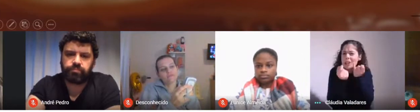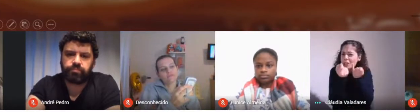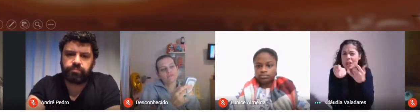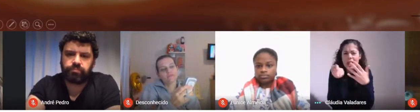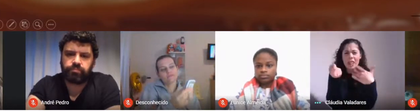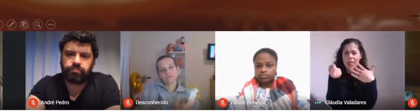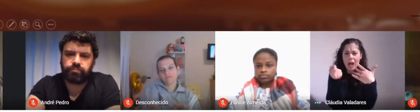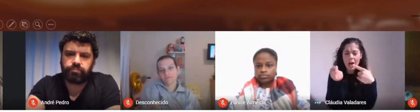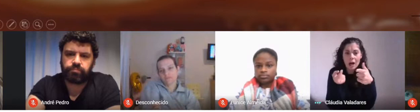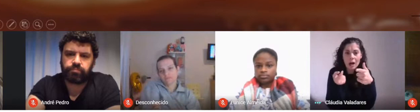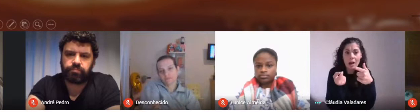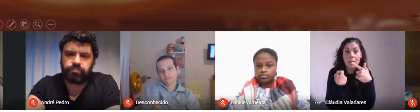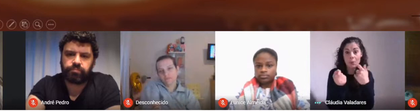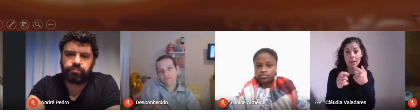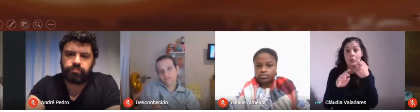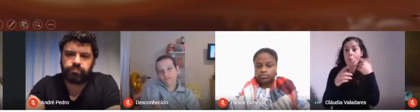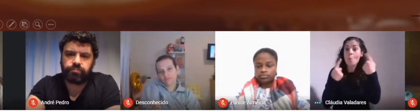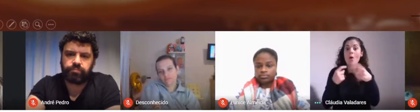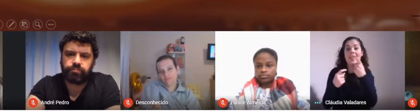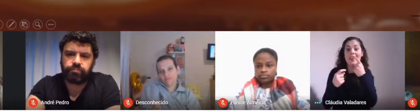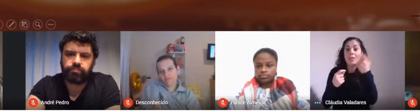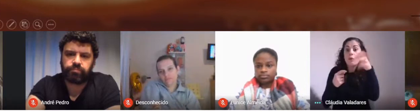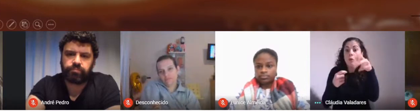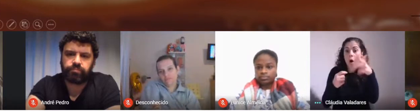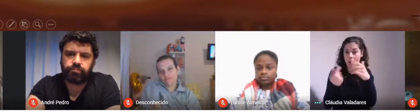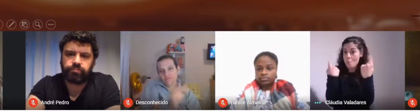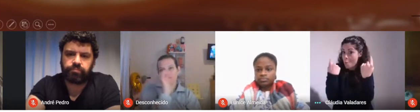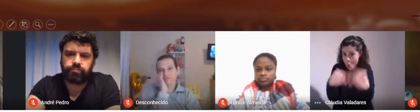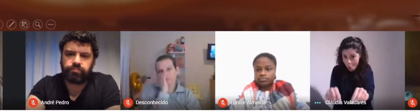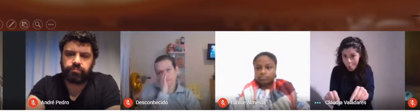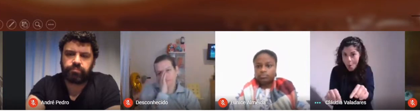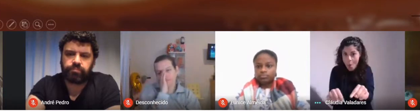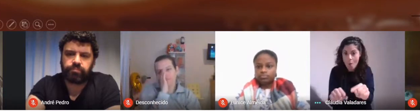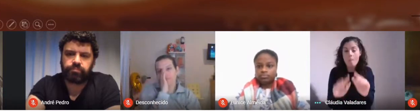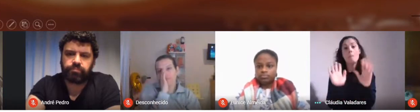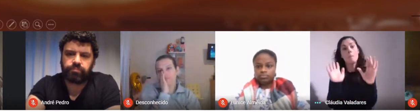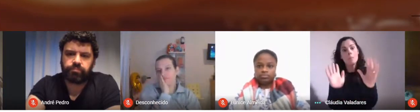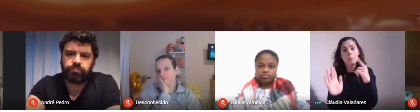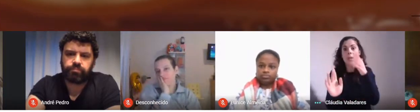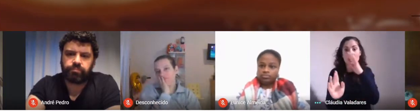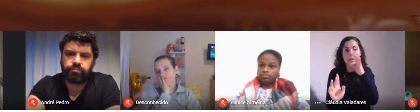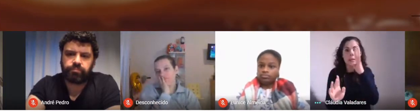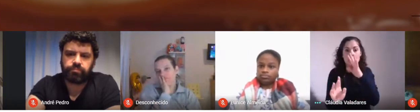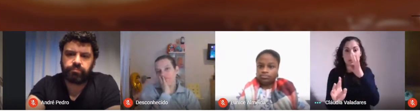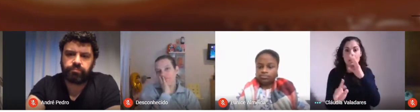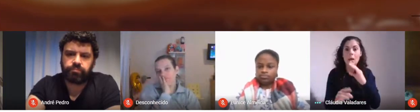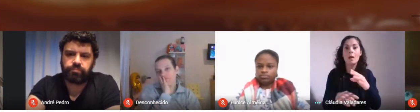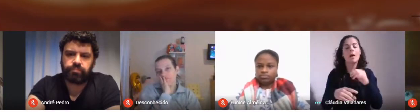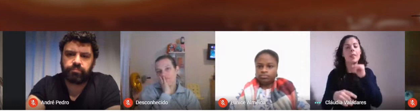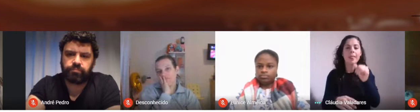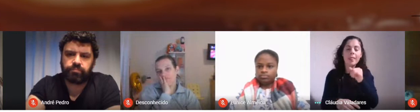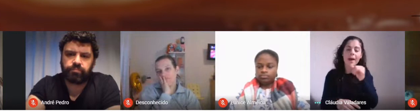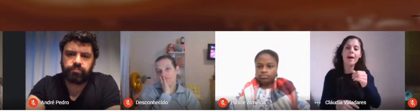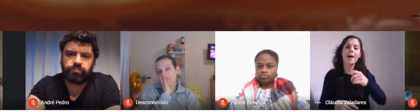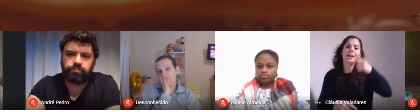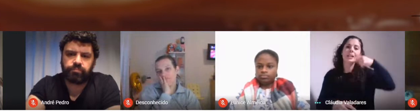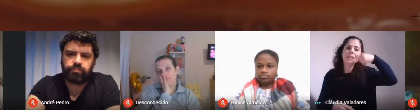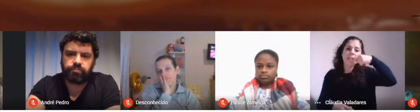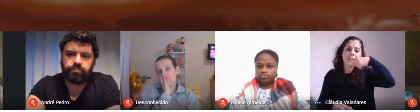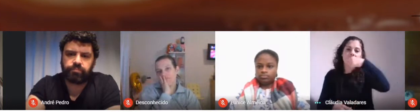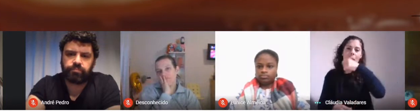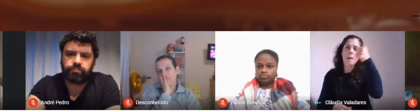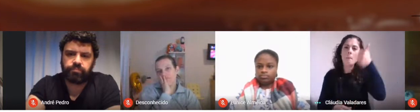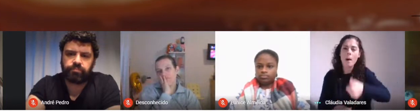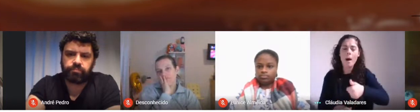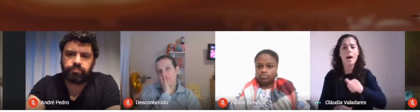está nesta parte mais superficial do dente. E se existirem bons hábitos de higiene oral, se houver uma